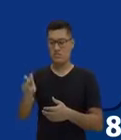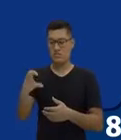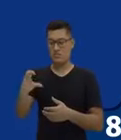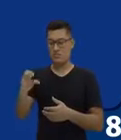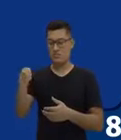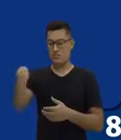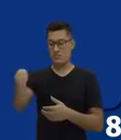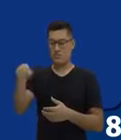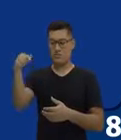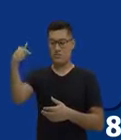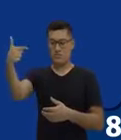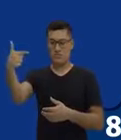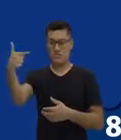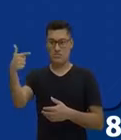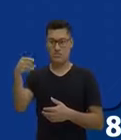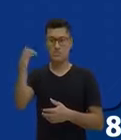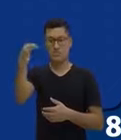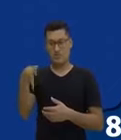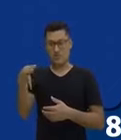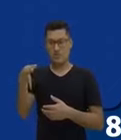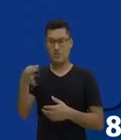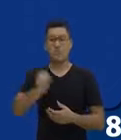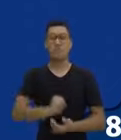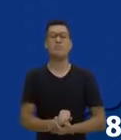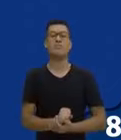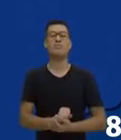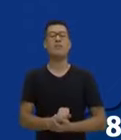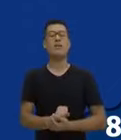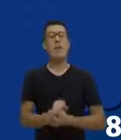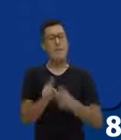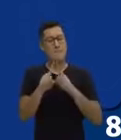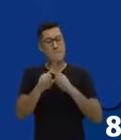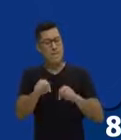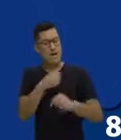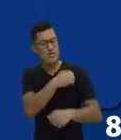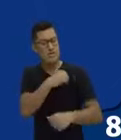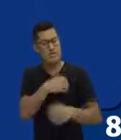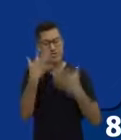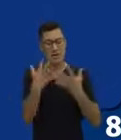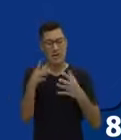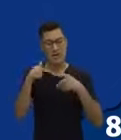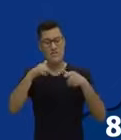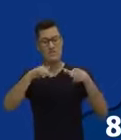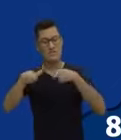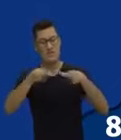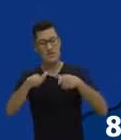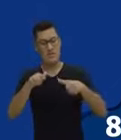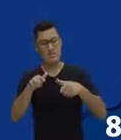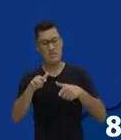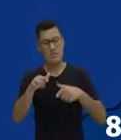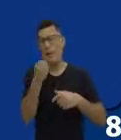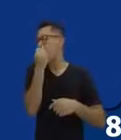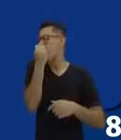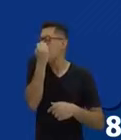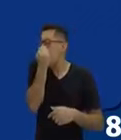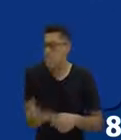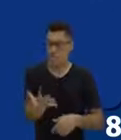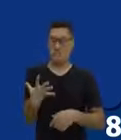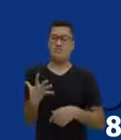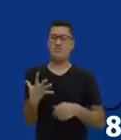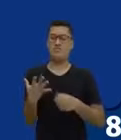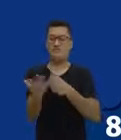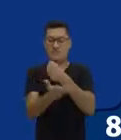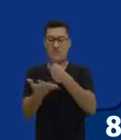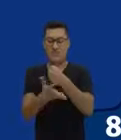3,125 centímetros quadrados, tá certo? Mas aí o nosso aluno já está querendo trabalhar com potência, porque ele pegou uma aula bacana de potência para fazer